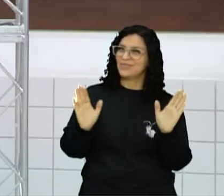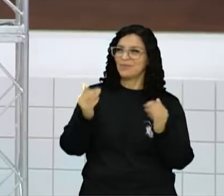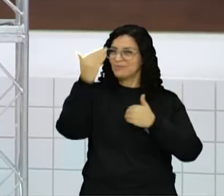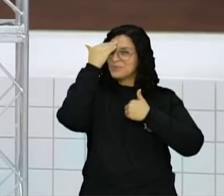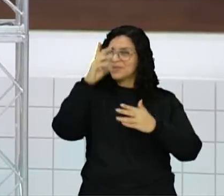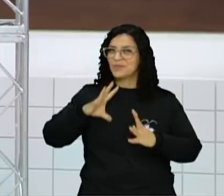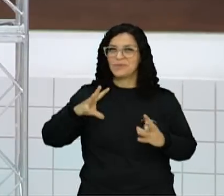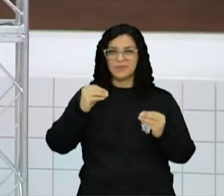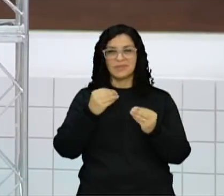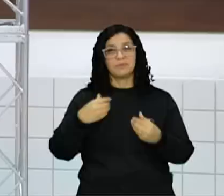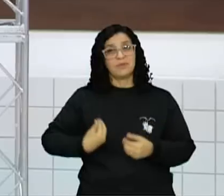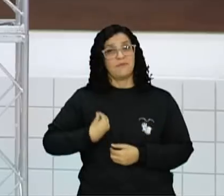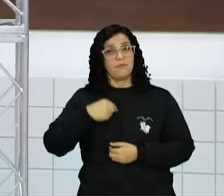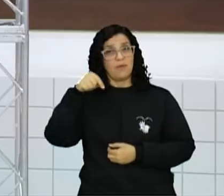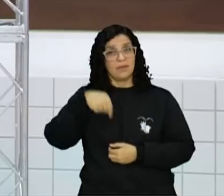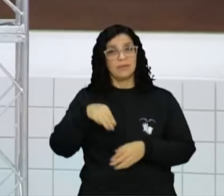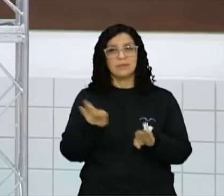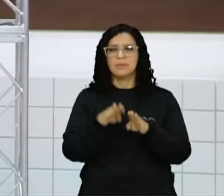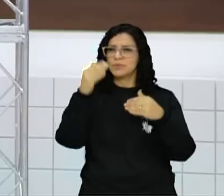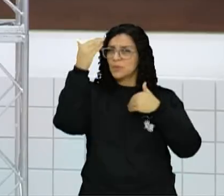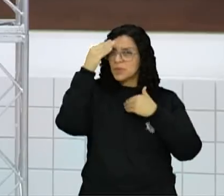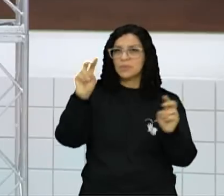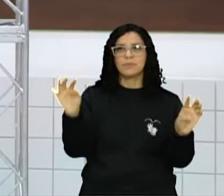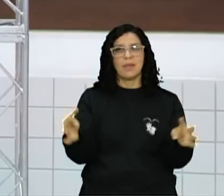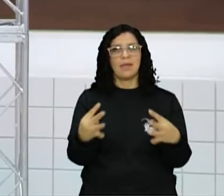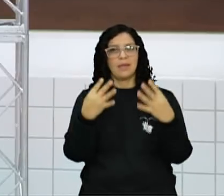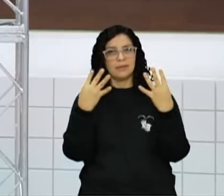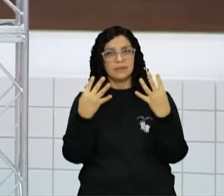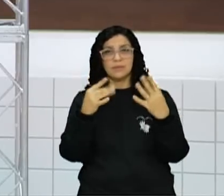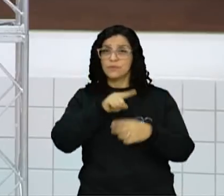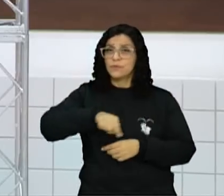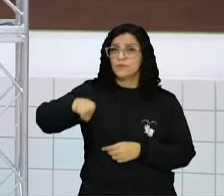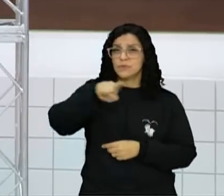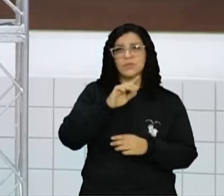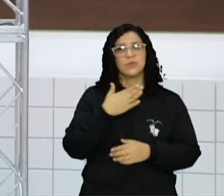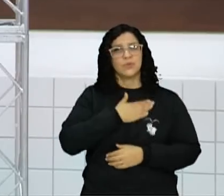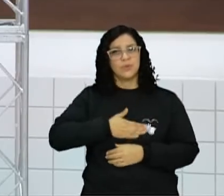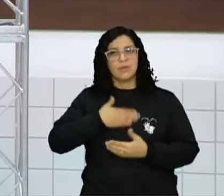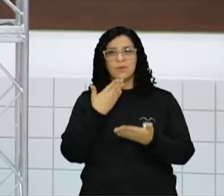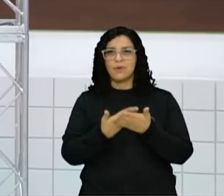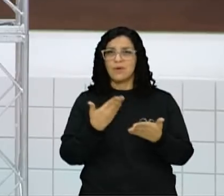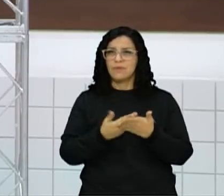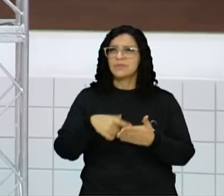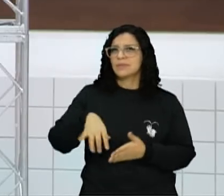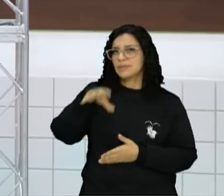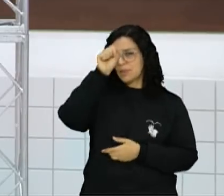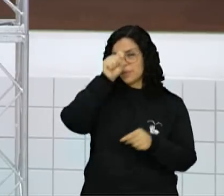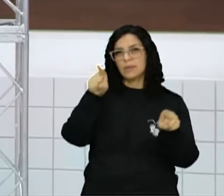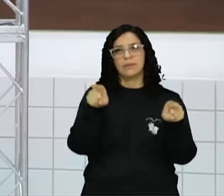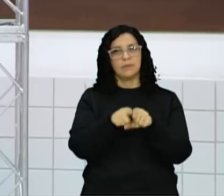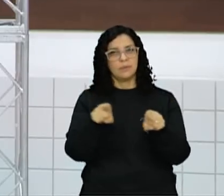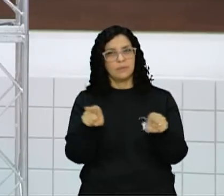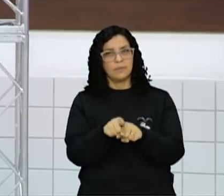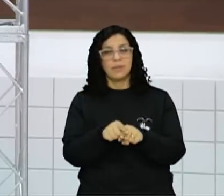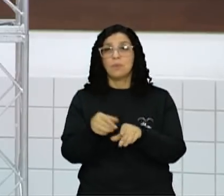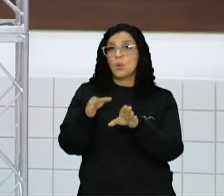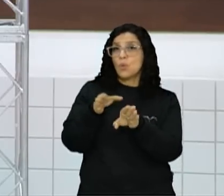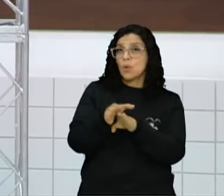Muito obrigada pela presença de vocês, muito obrigada pela atenção. Espero que vocês tenham gostado, que vocês tenham aprendido. E